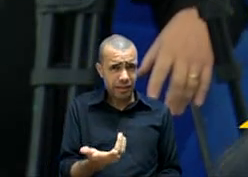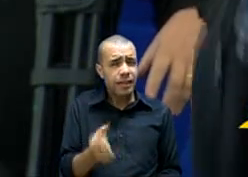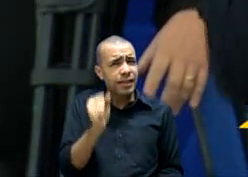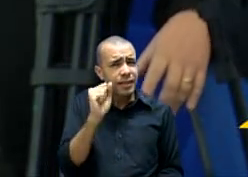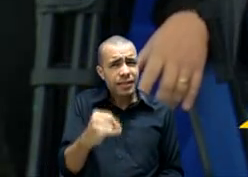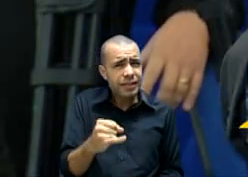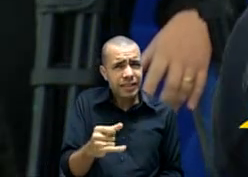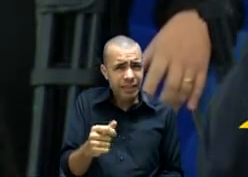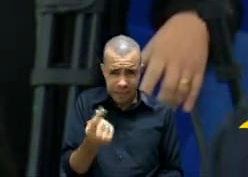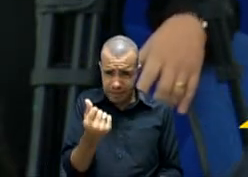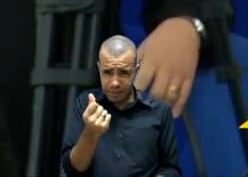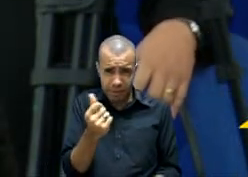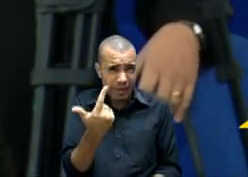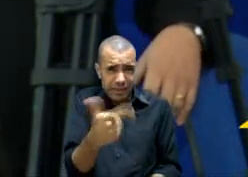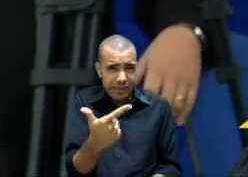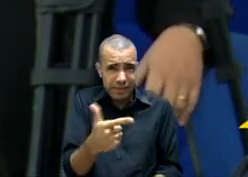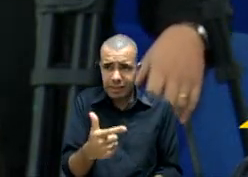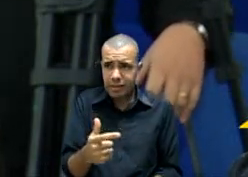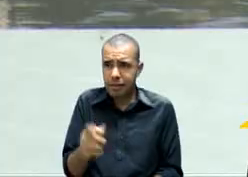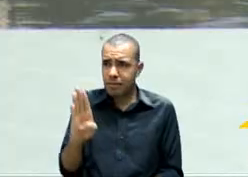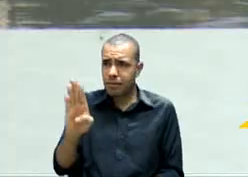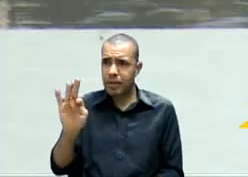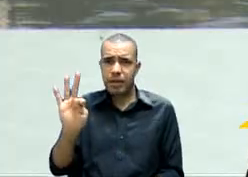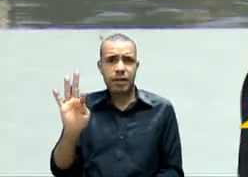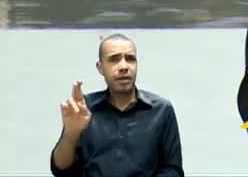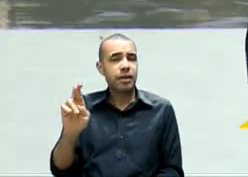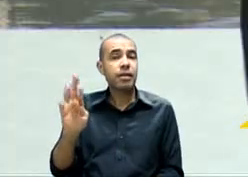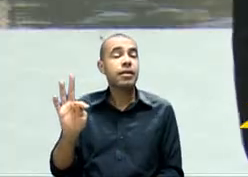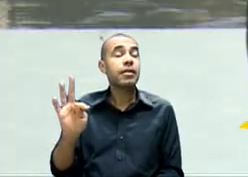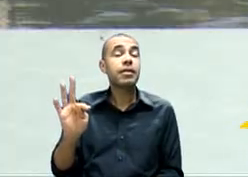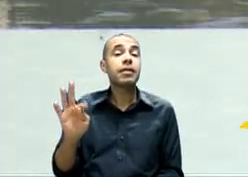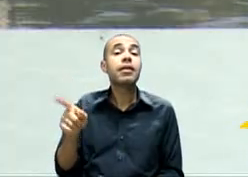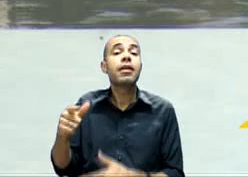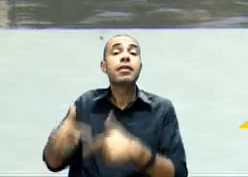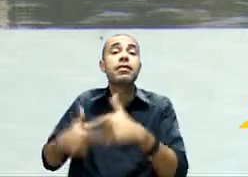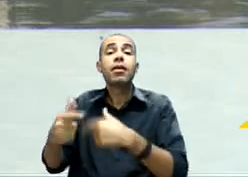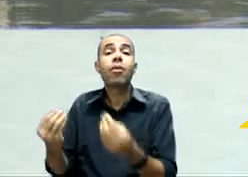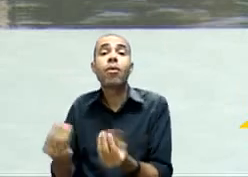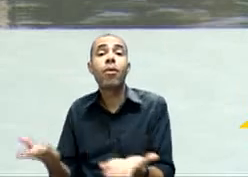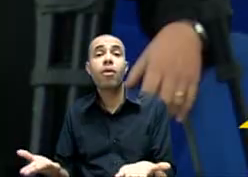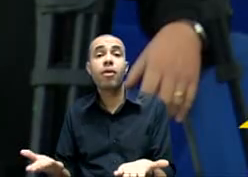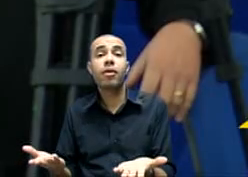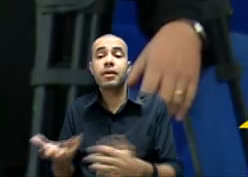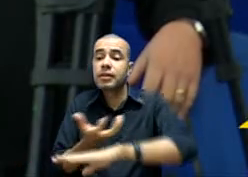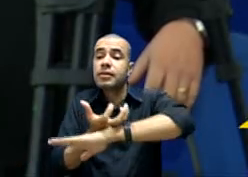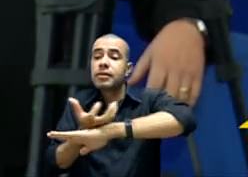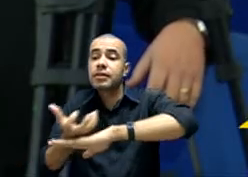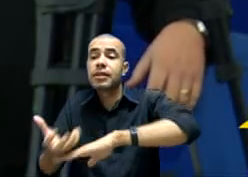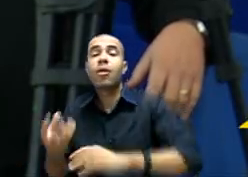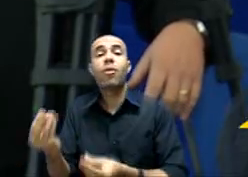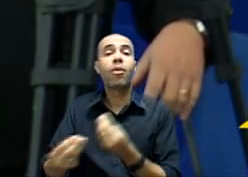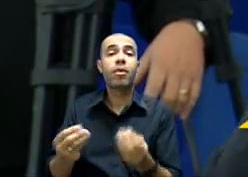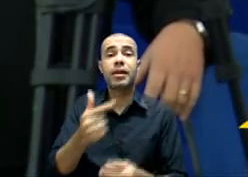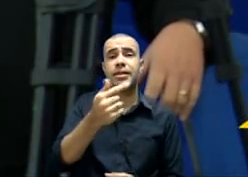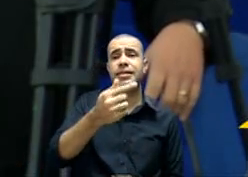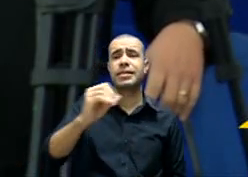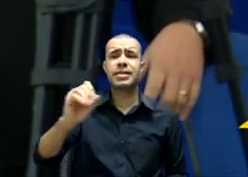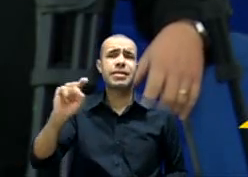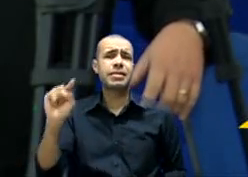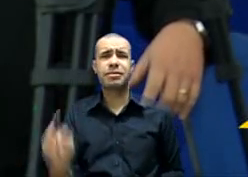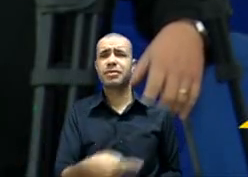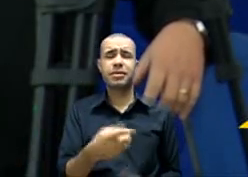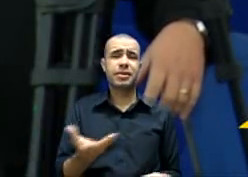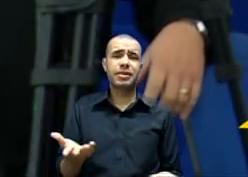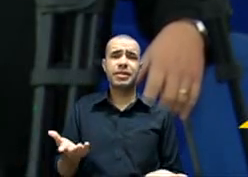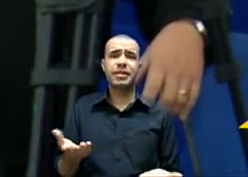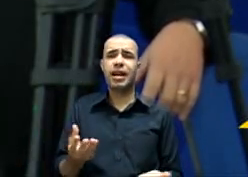falta de dinheiro, não teria feito aqueles 45 milhões de paisagismo, 20 milhões de publicidade, 700 mil do almoço do prefeito. Senhores, então, não é falta de dinheiro.